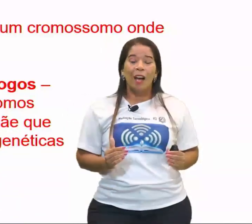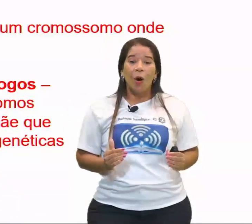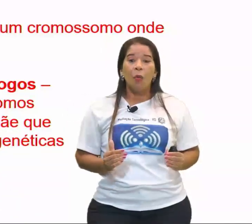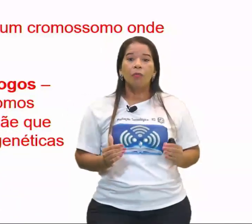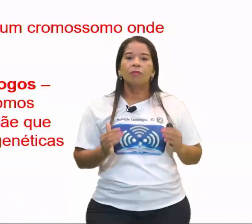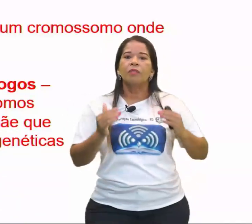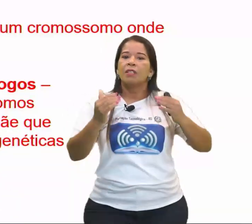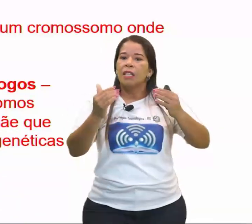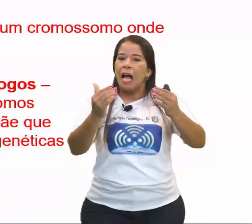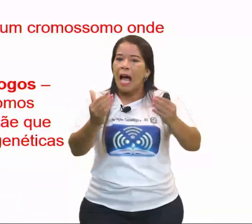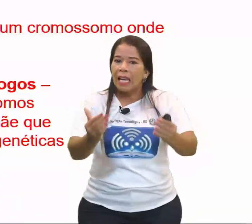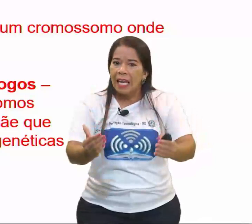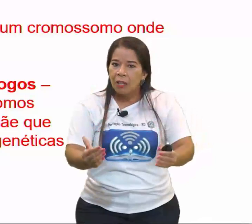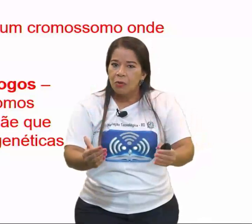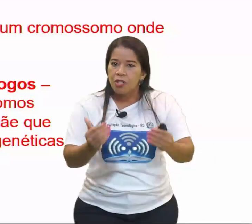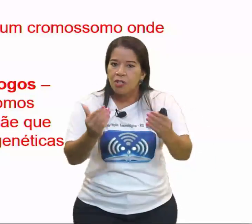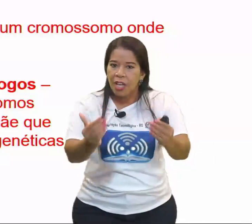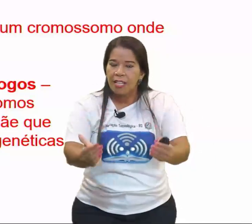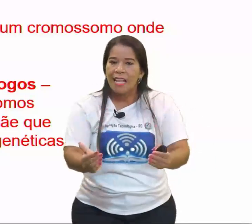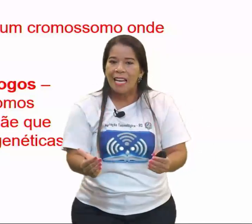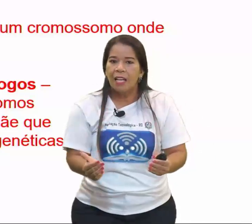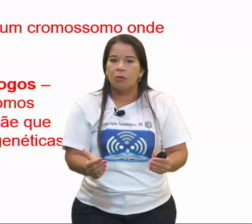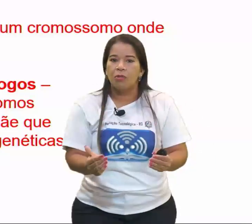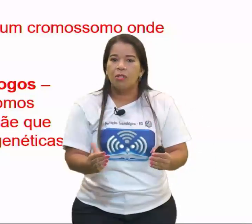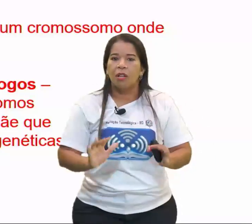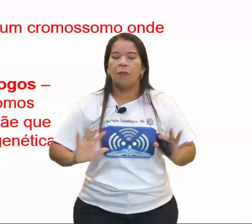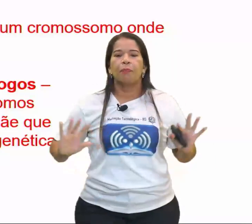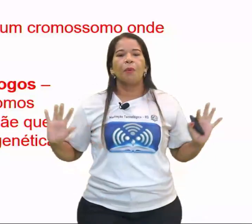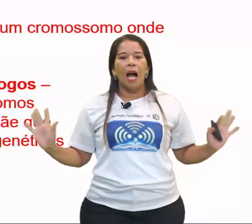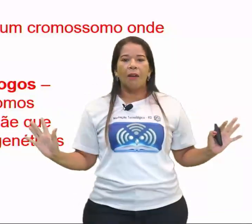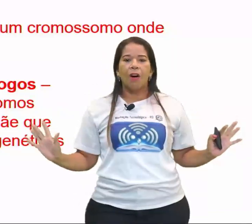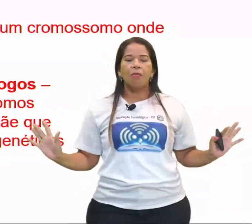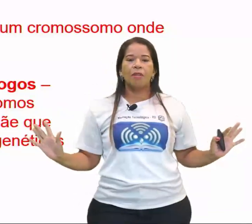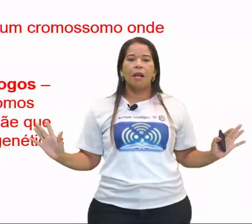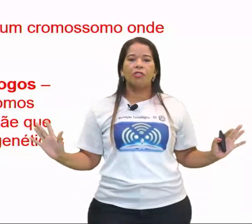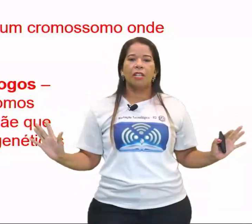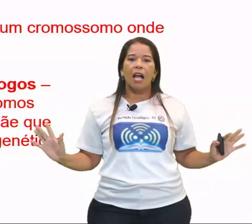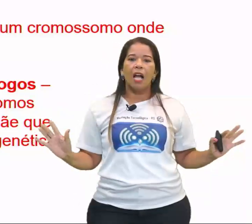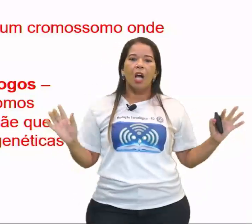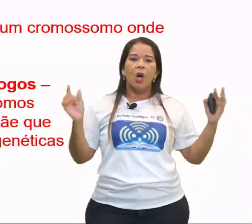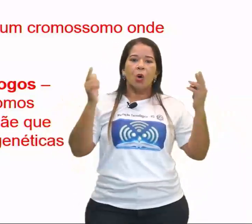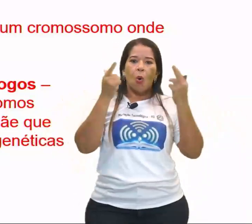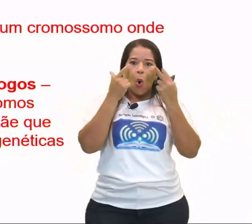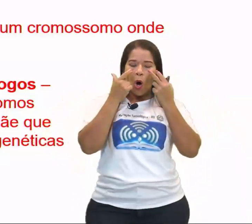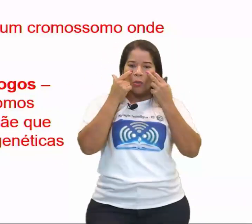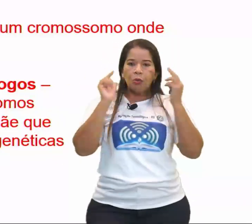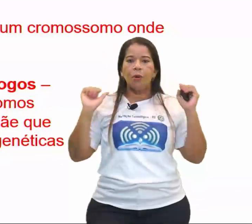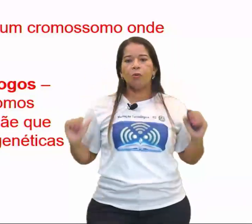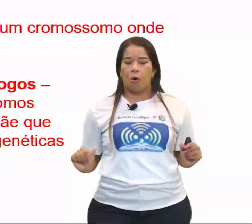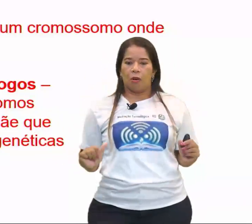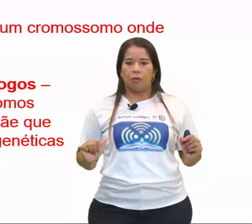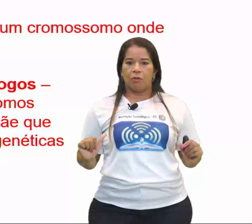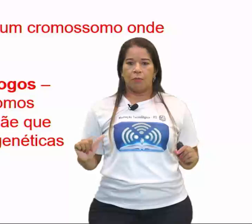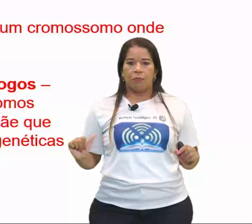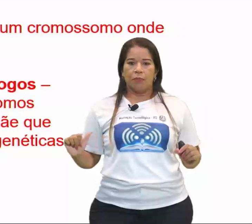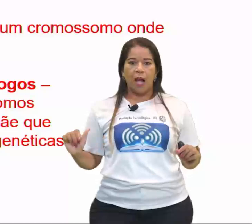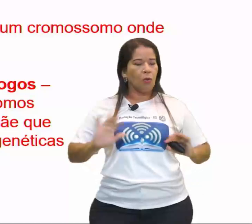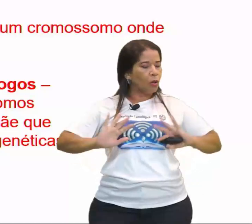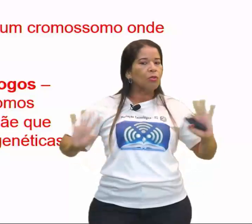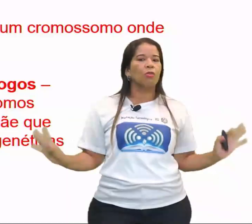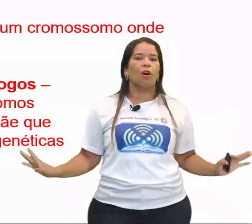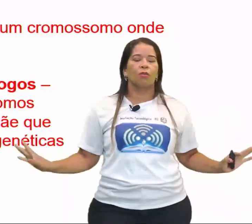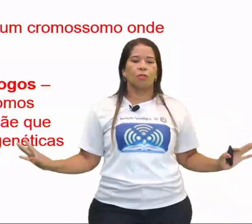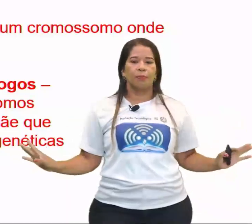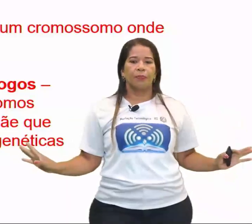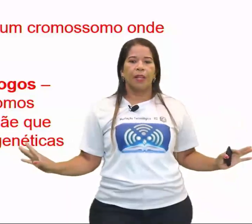eles são alelos, genes alelos. Vamos imaginar cor dos meus olhos, tá?